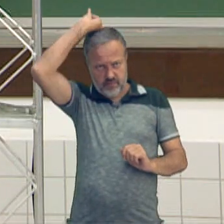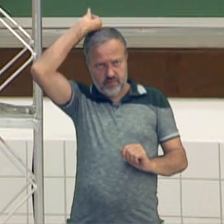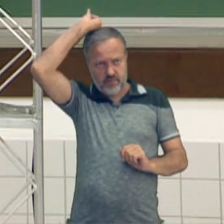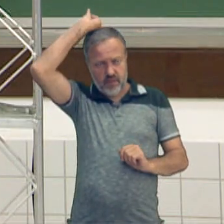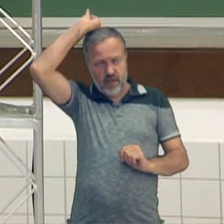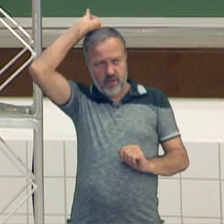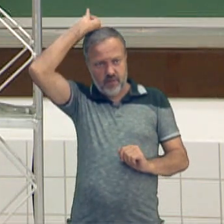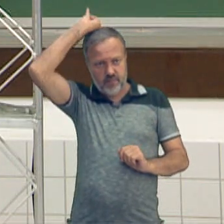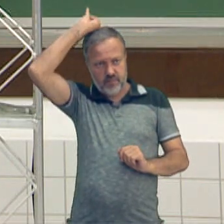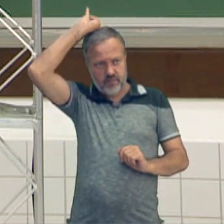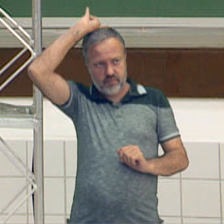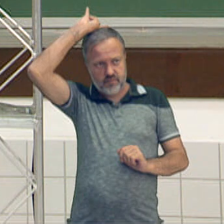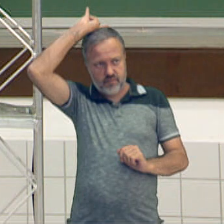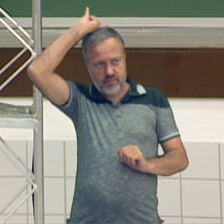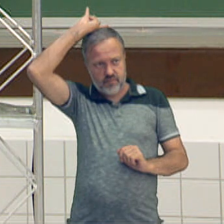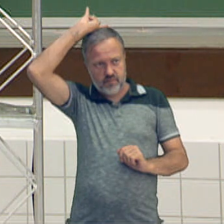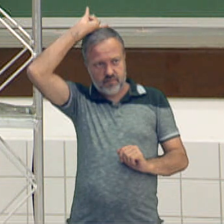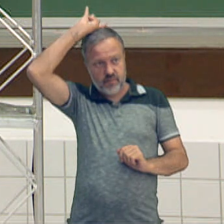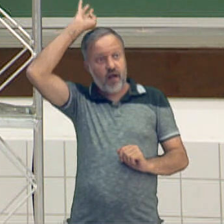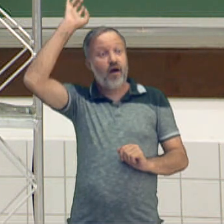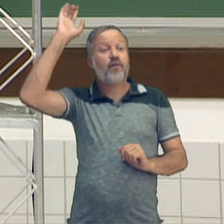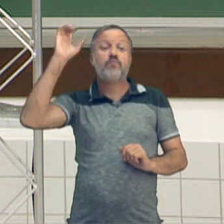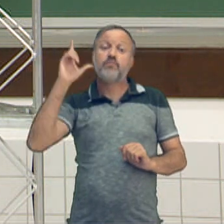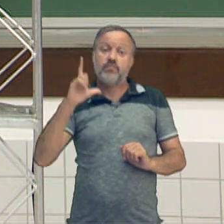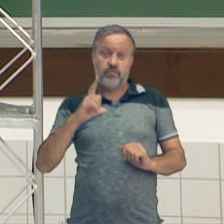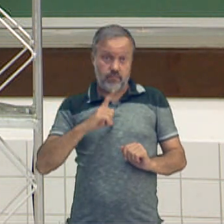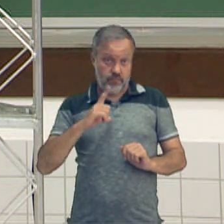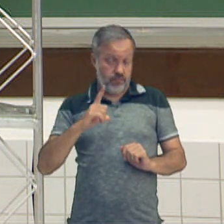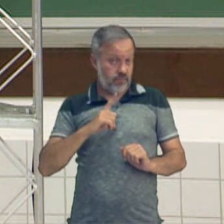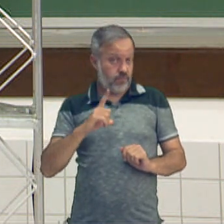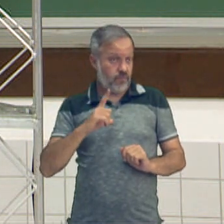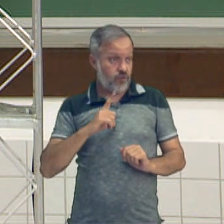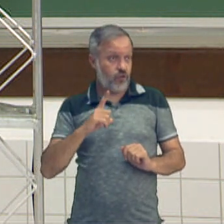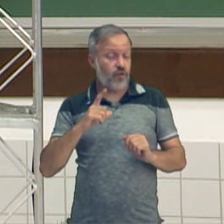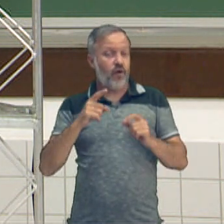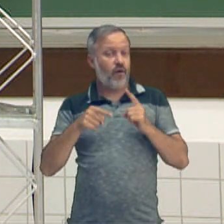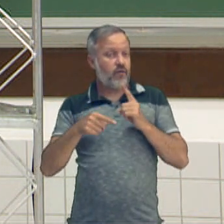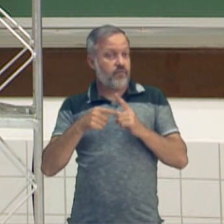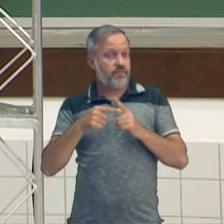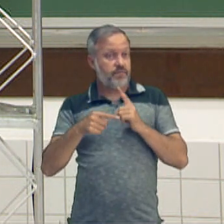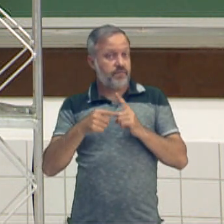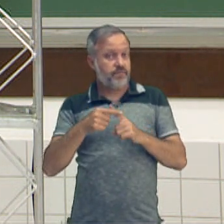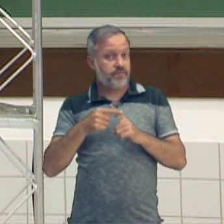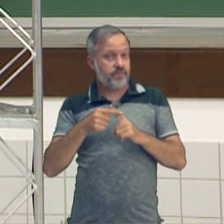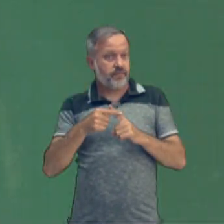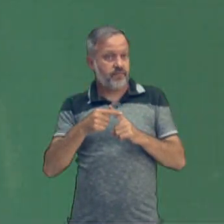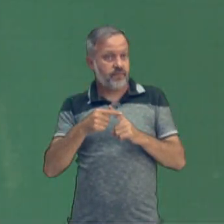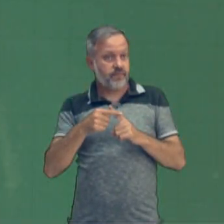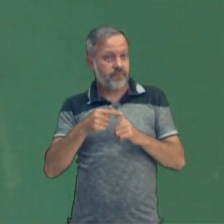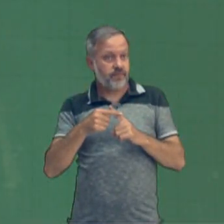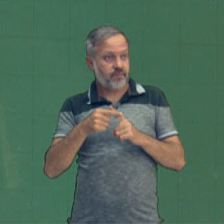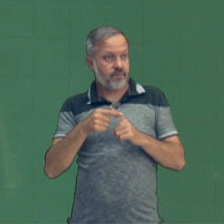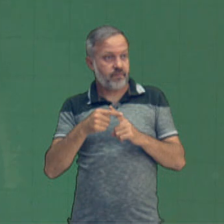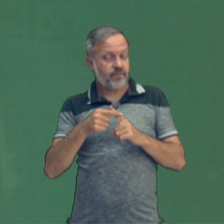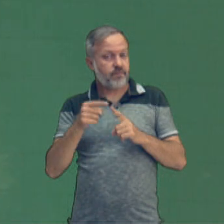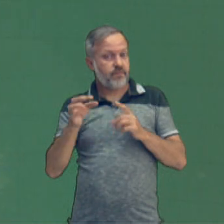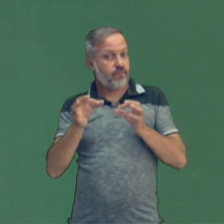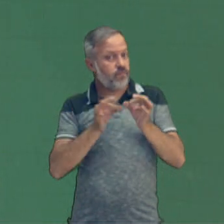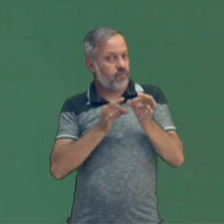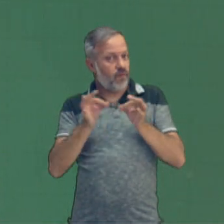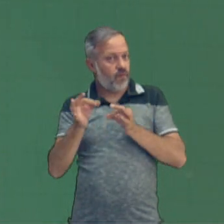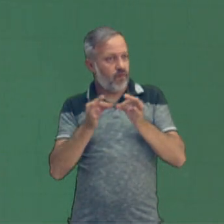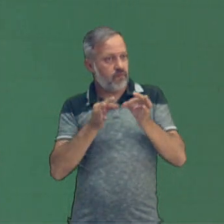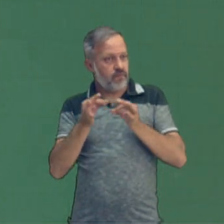os chamados anos bissexto, é uma falha do calendário escrito para o ano solar. Ele foi corrigido